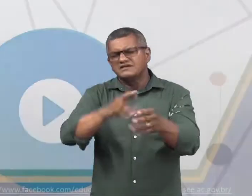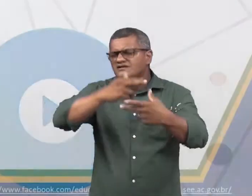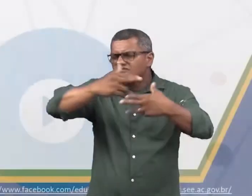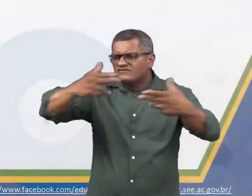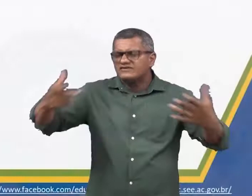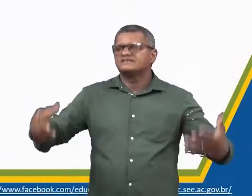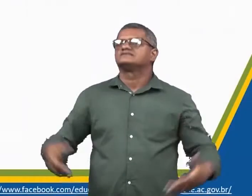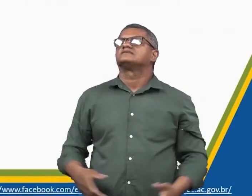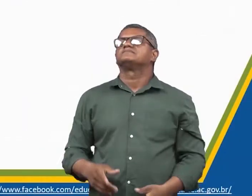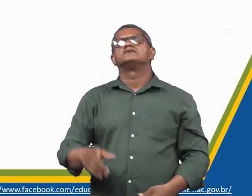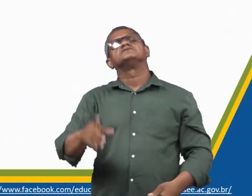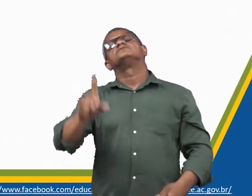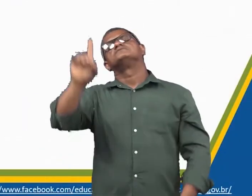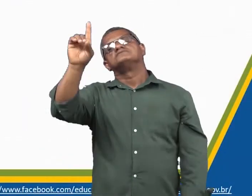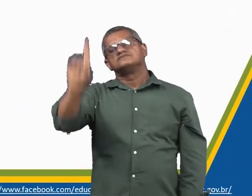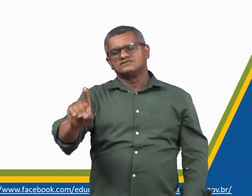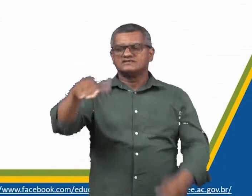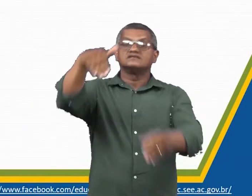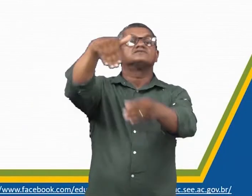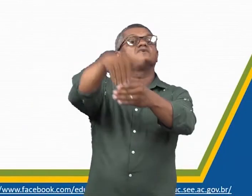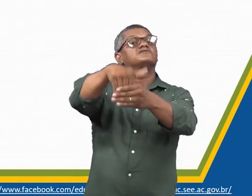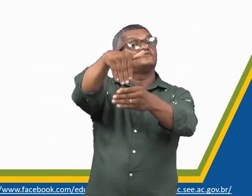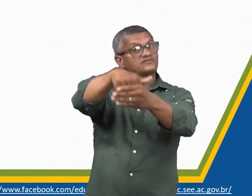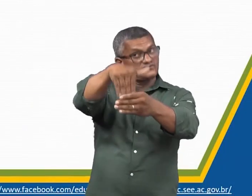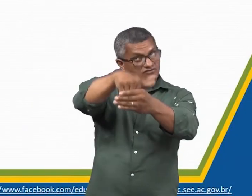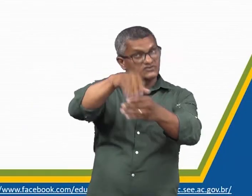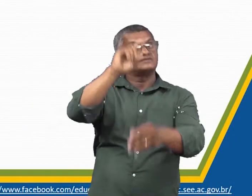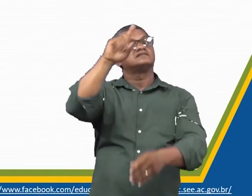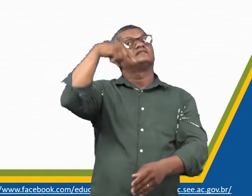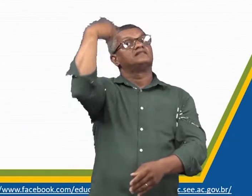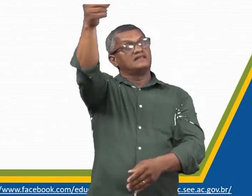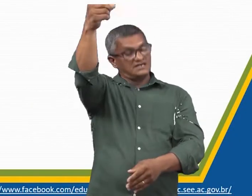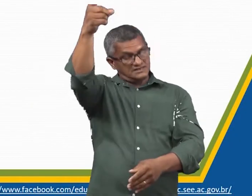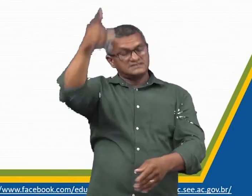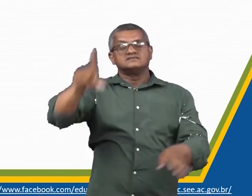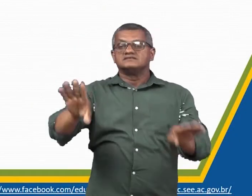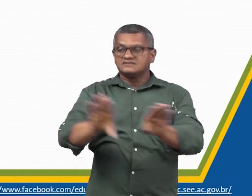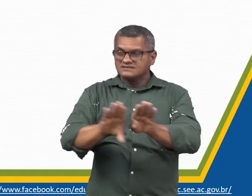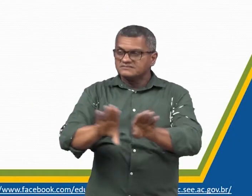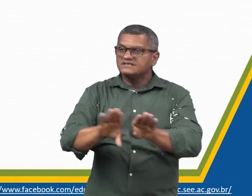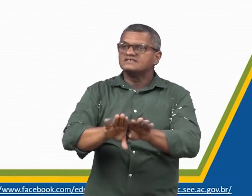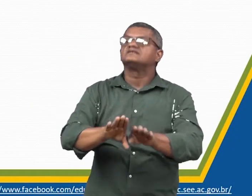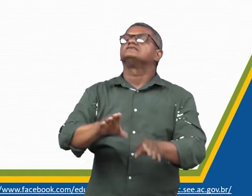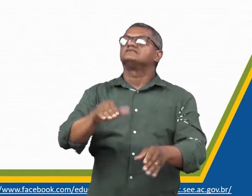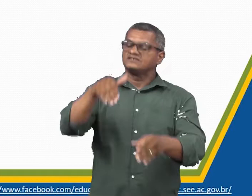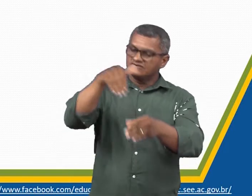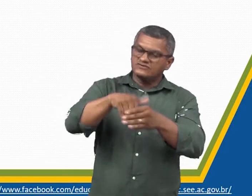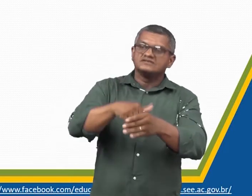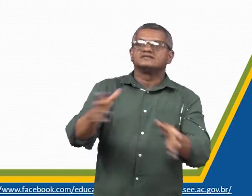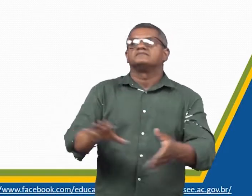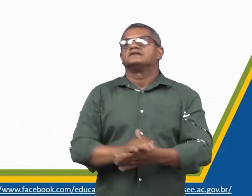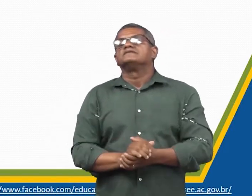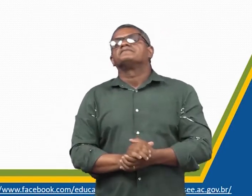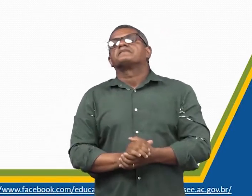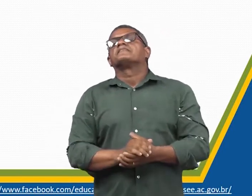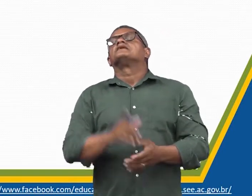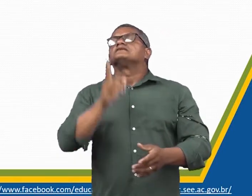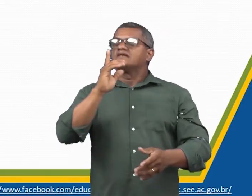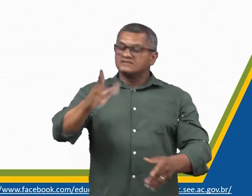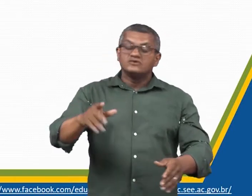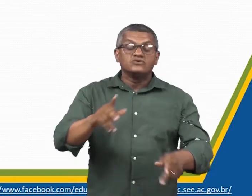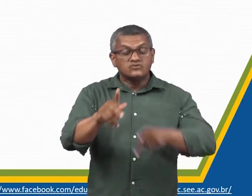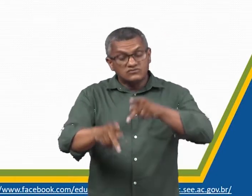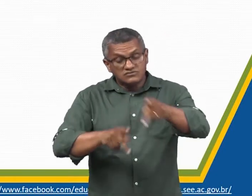do direito ao voto lá funciona dessa forma. É possível a manutenção do ideal democrático do próprio